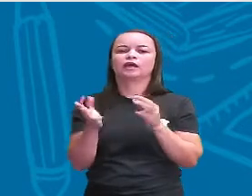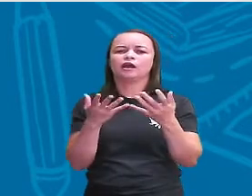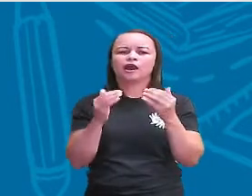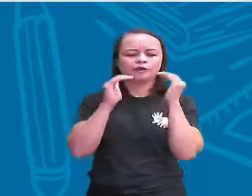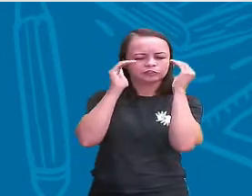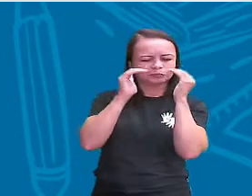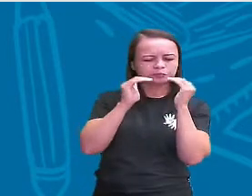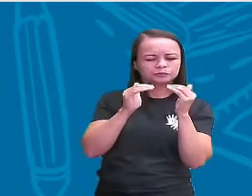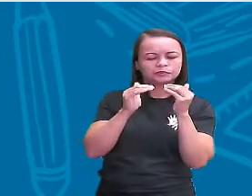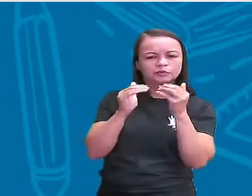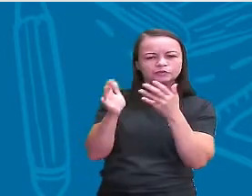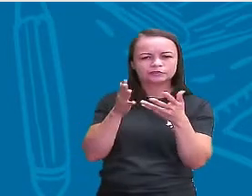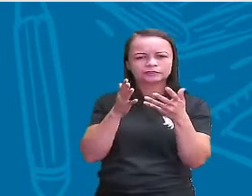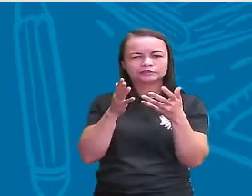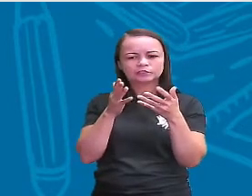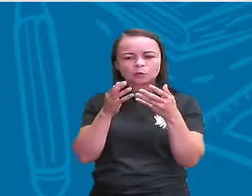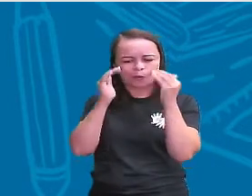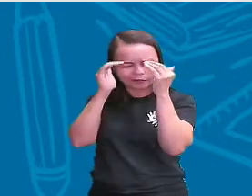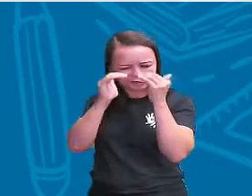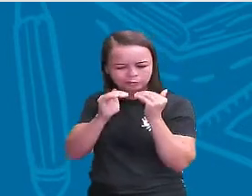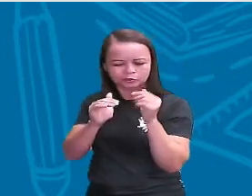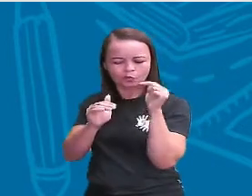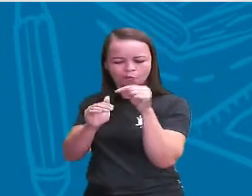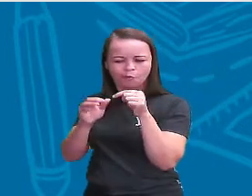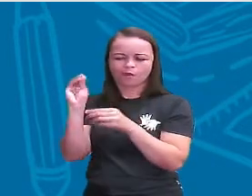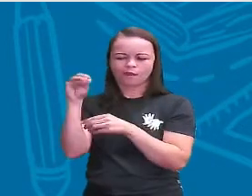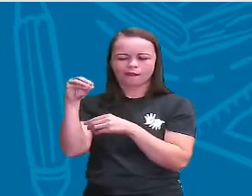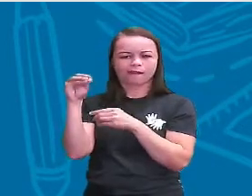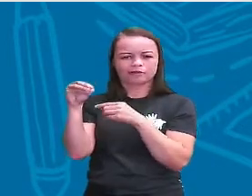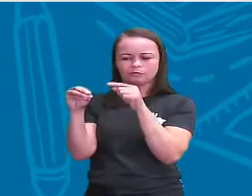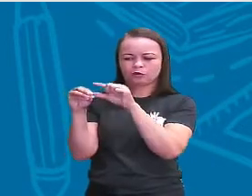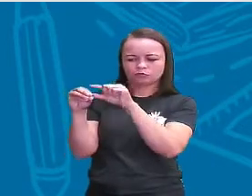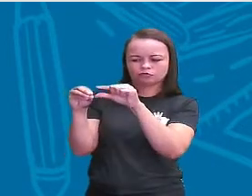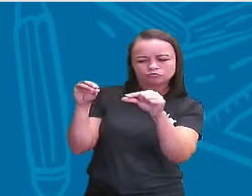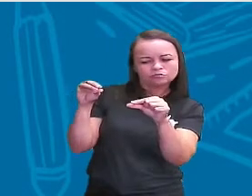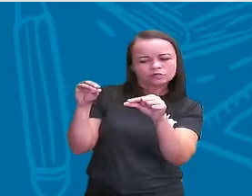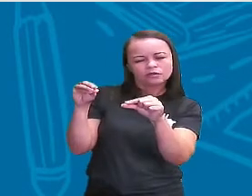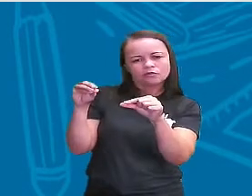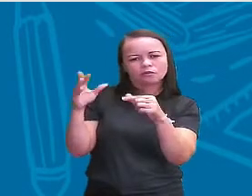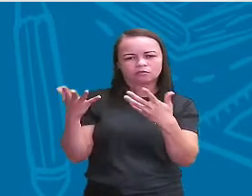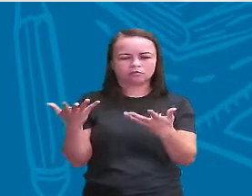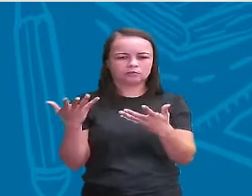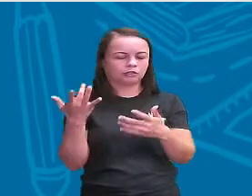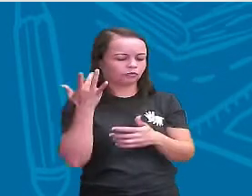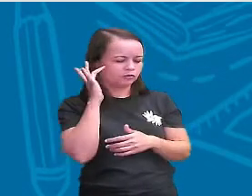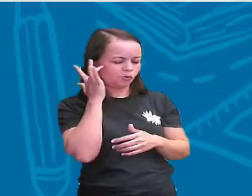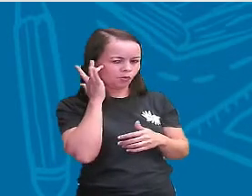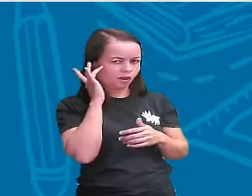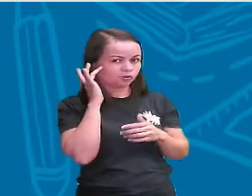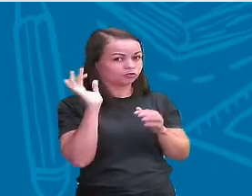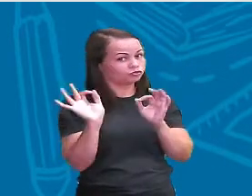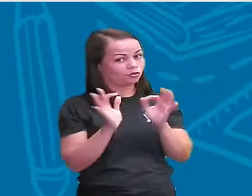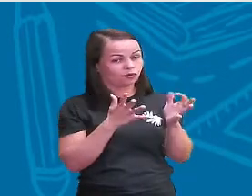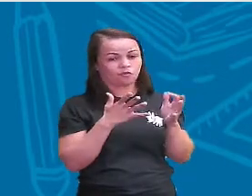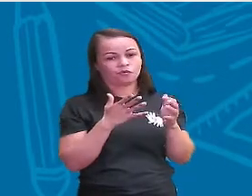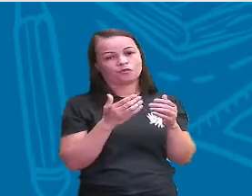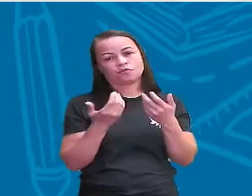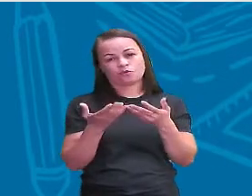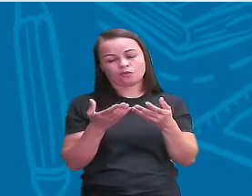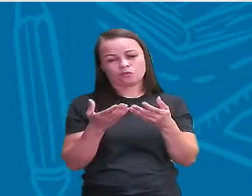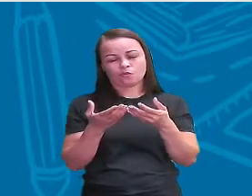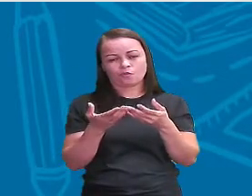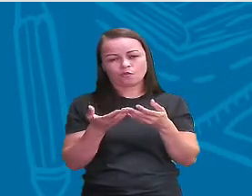não respeitou ela por ser de bico longo, então não achou um